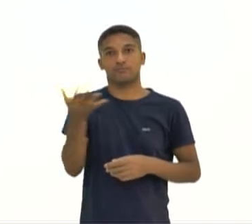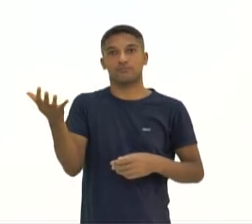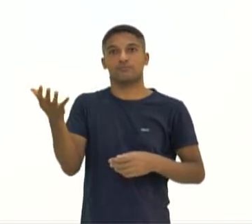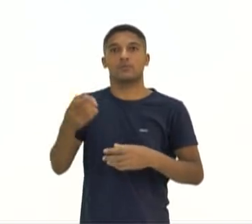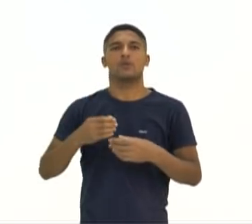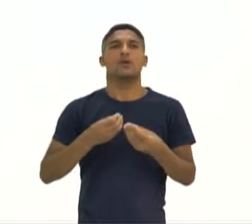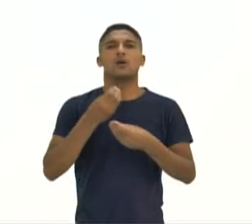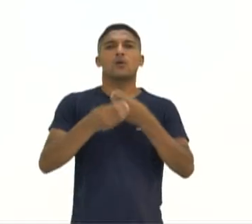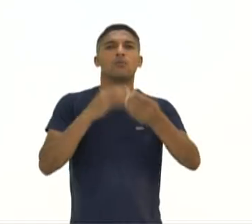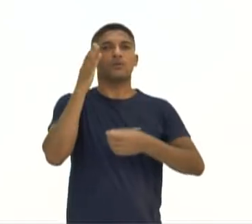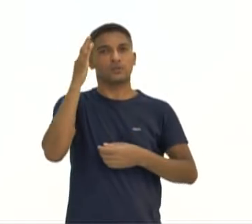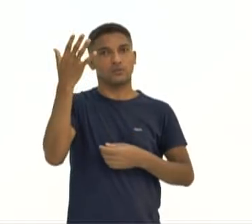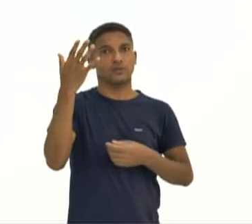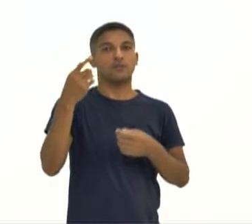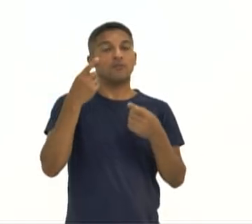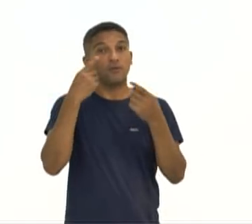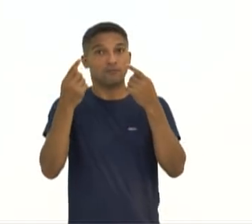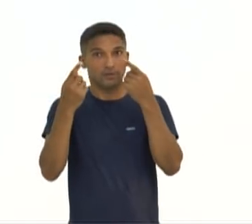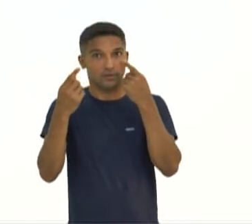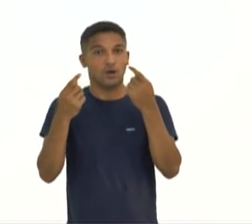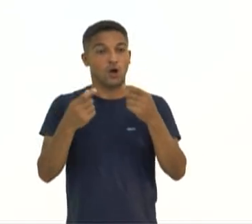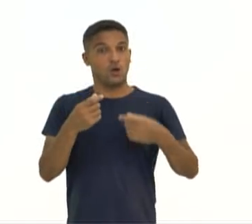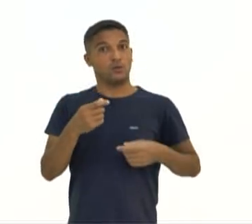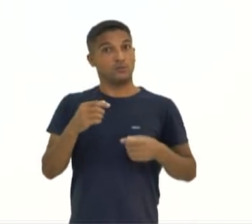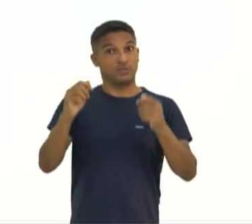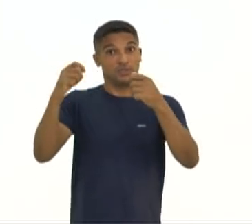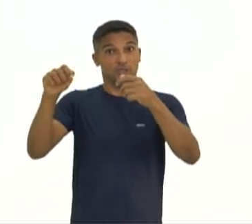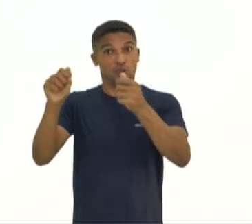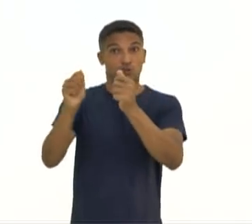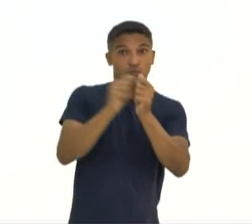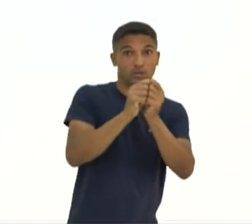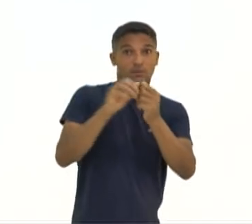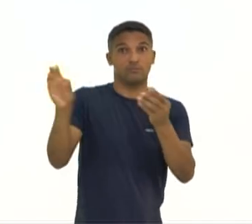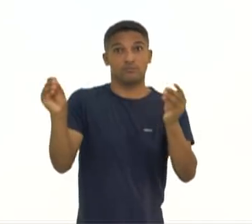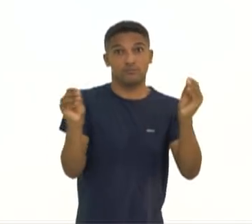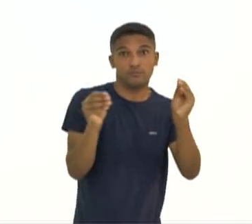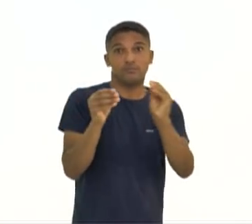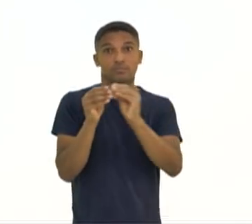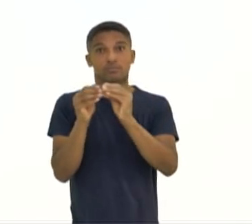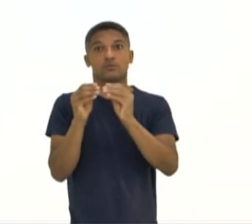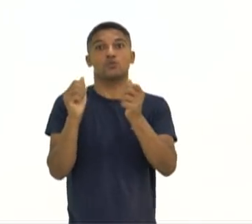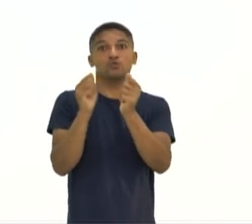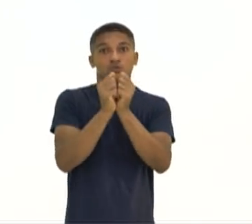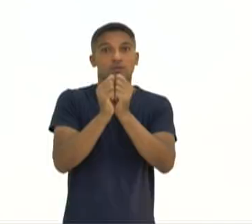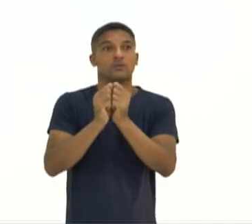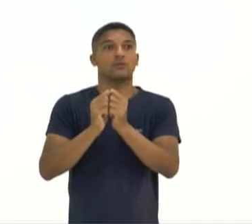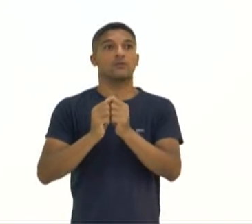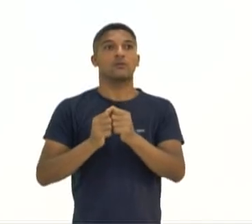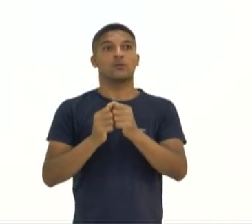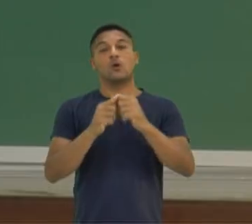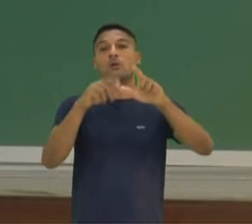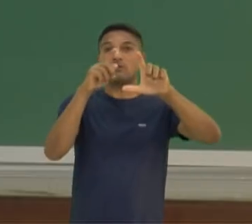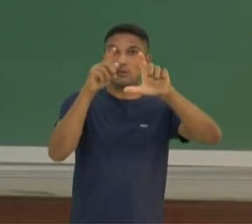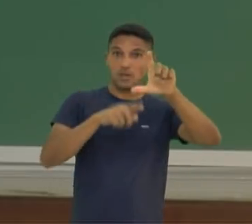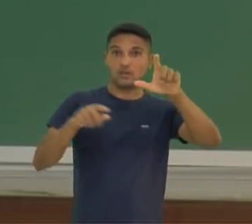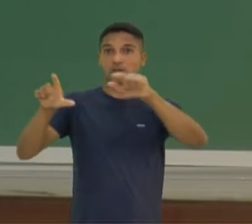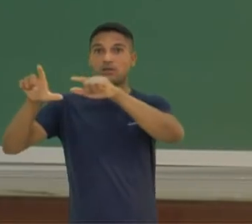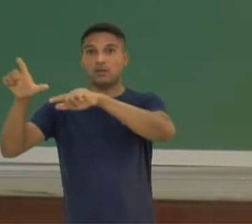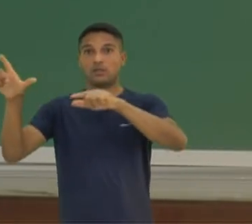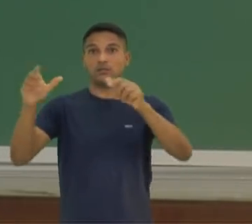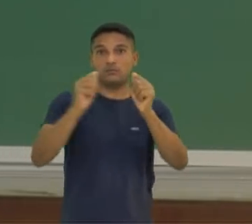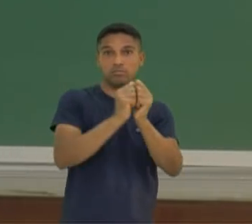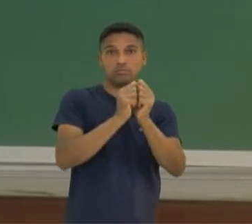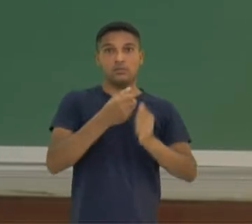tudo que nós temos em comum. Número com número, letra com letra. De cada lado da sua igualdade. Então, aqui eu tenho